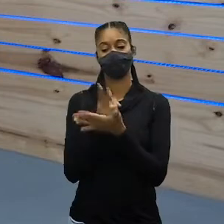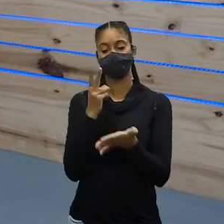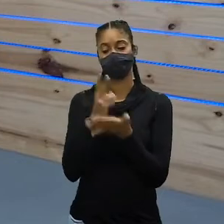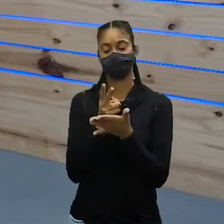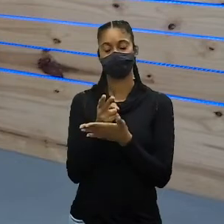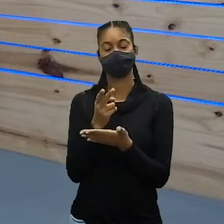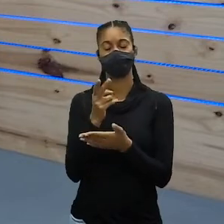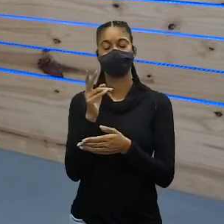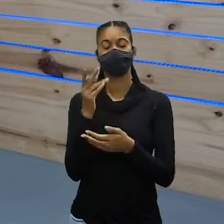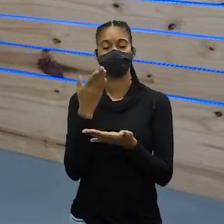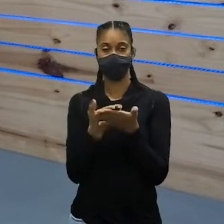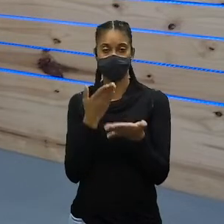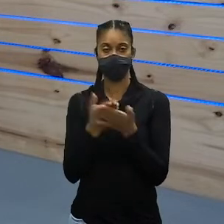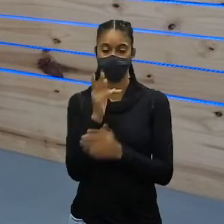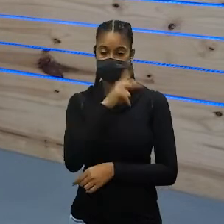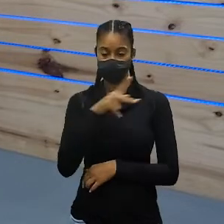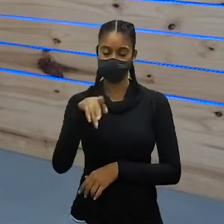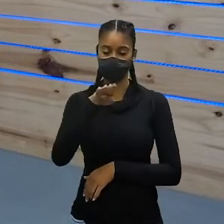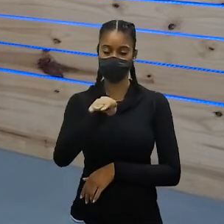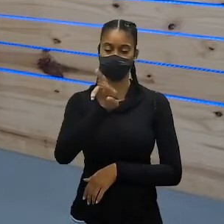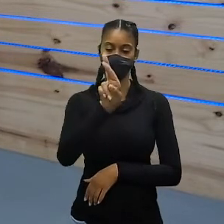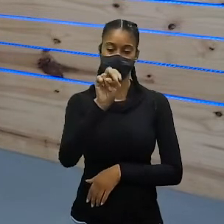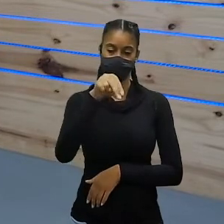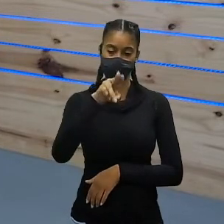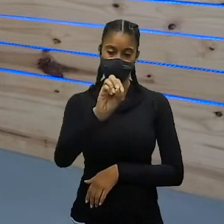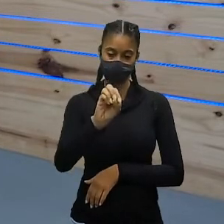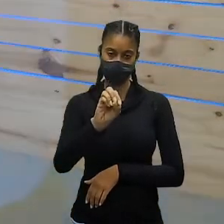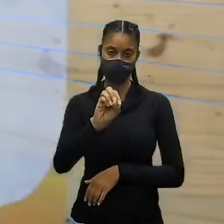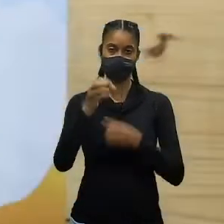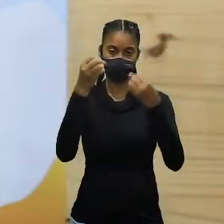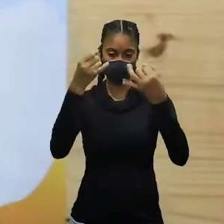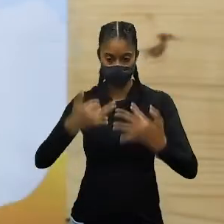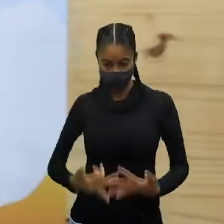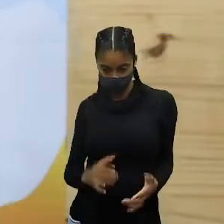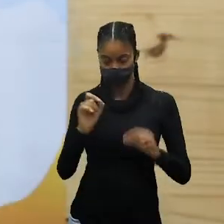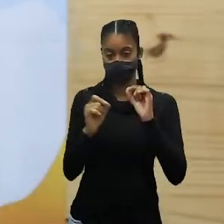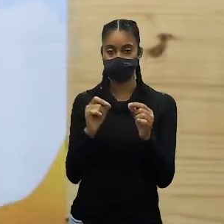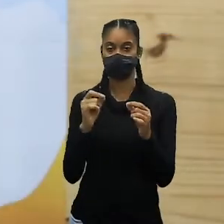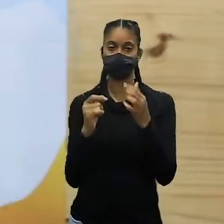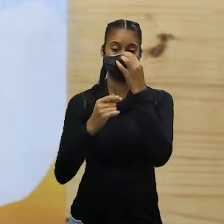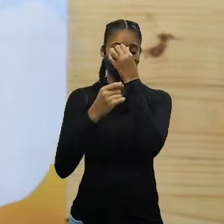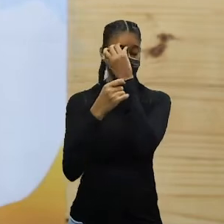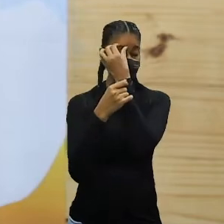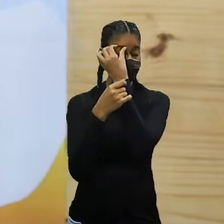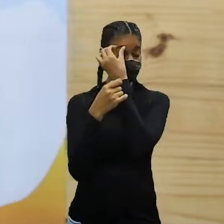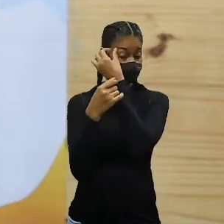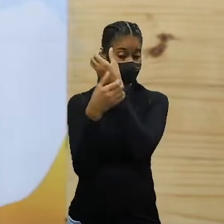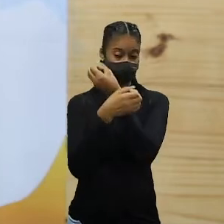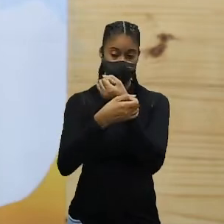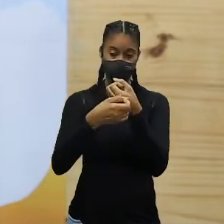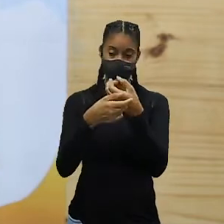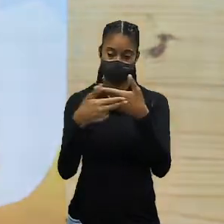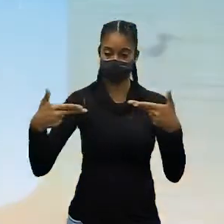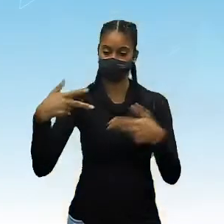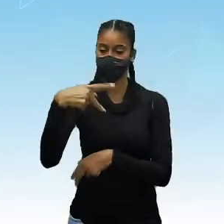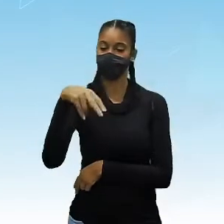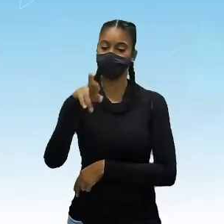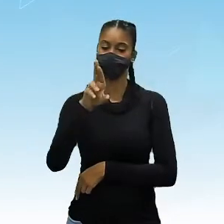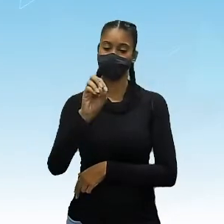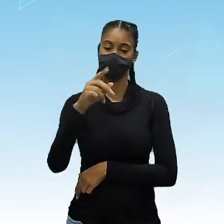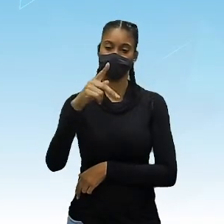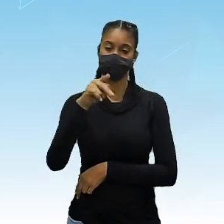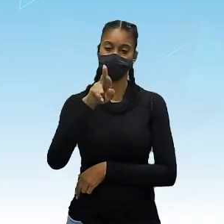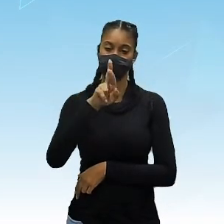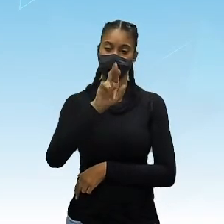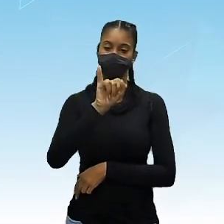aula do professor Bruno. Nós vamos continuar falando das propriedades coligativas das soluções e vamos ver como é que elas podem